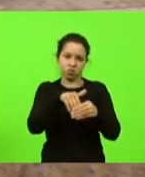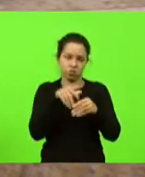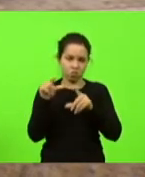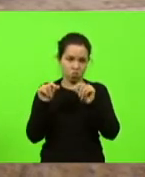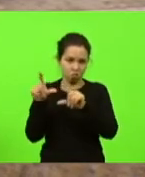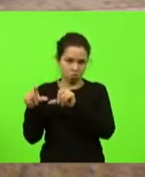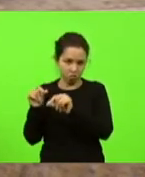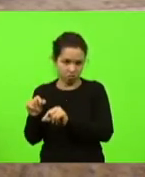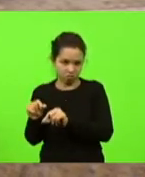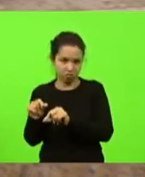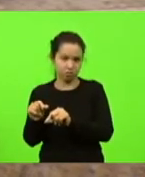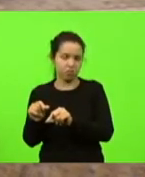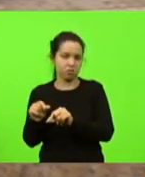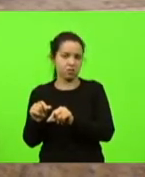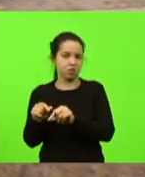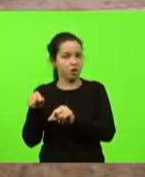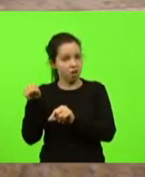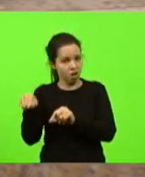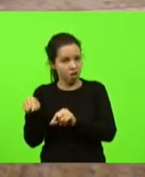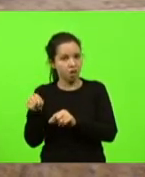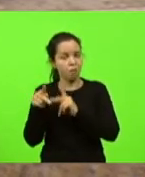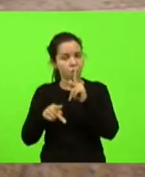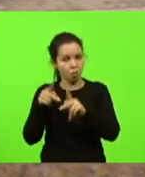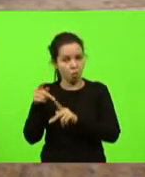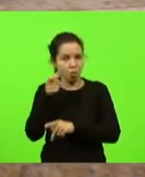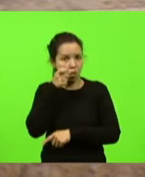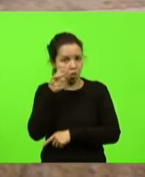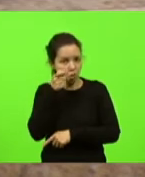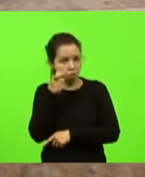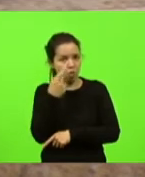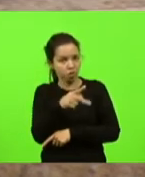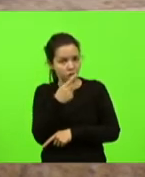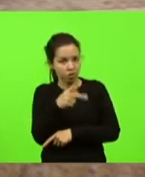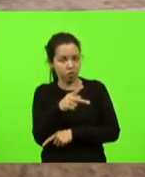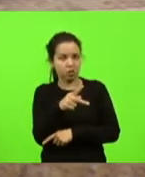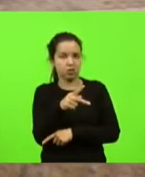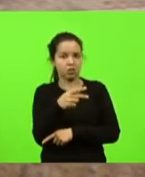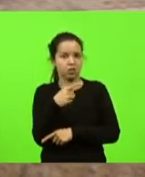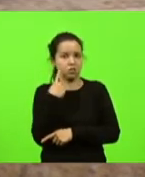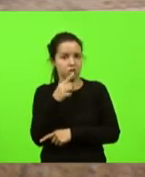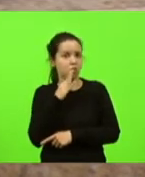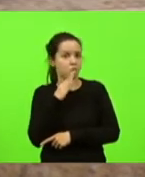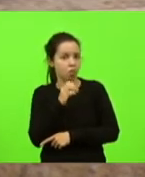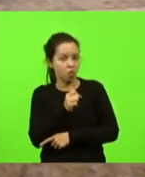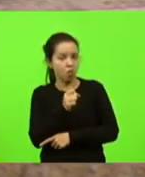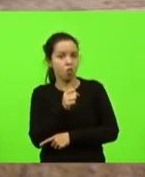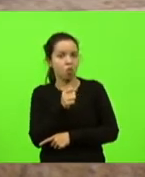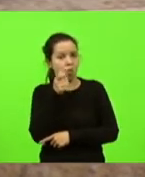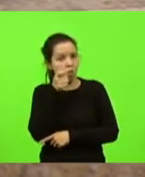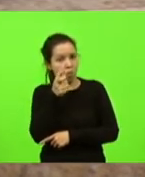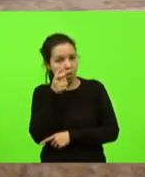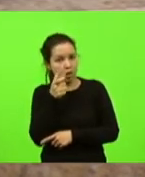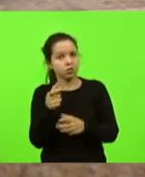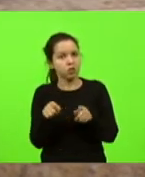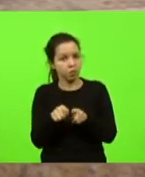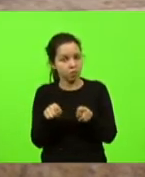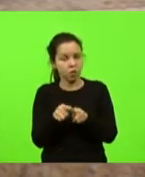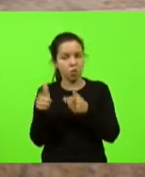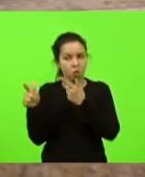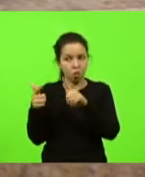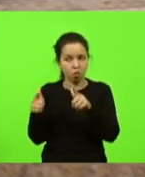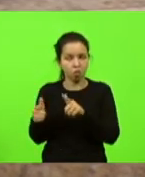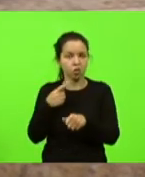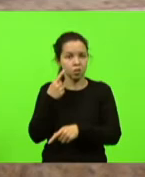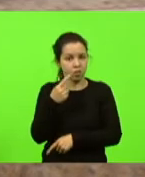Simplesmente isso. O público do deputado Bruno o acompanha por esse veículo. E o público de vários deputados o acompanham por